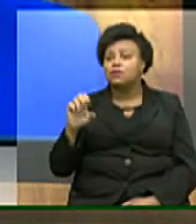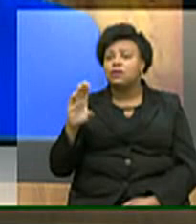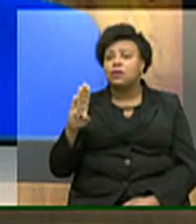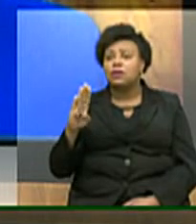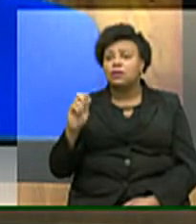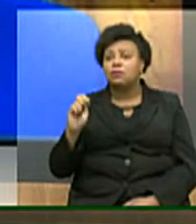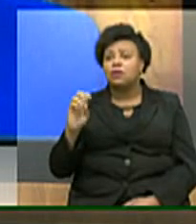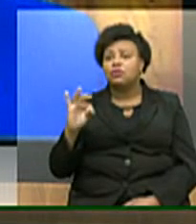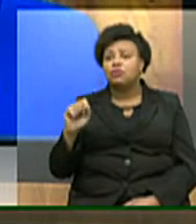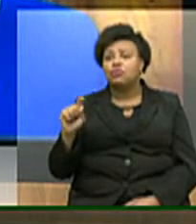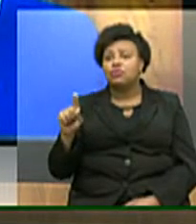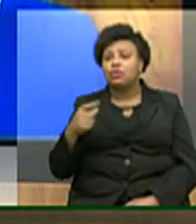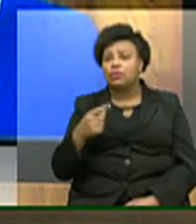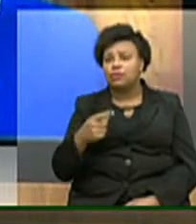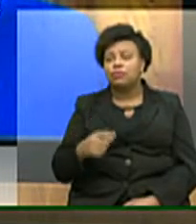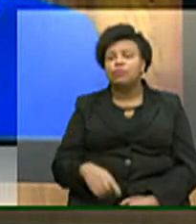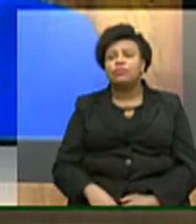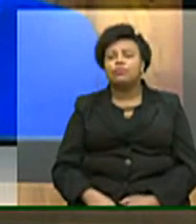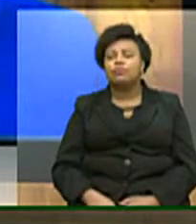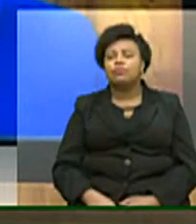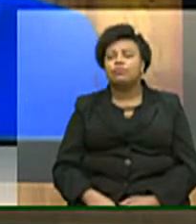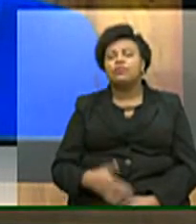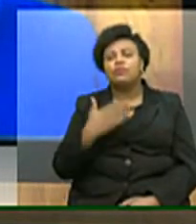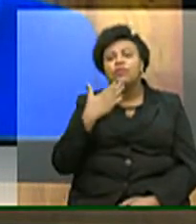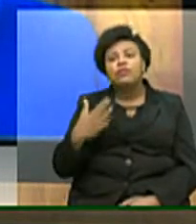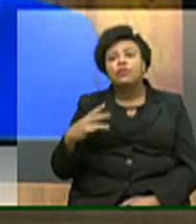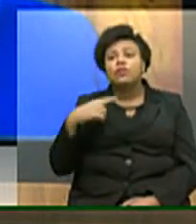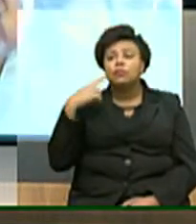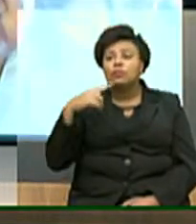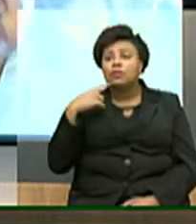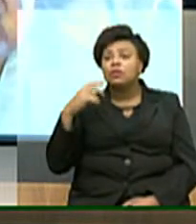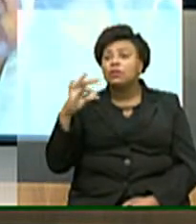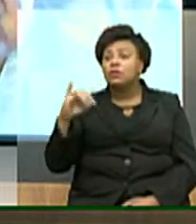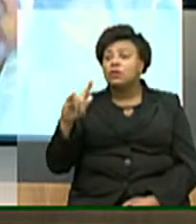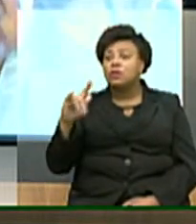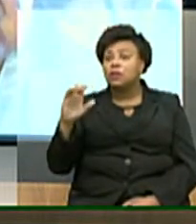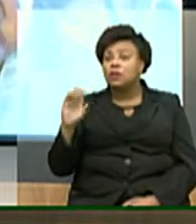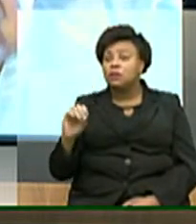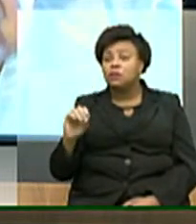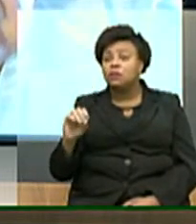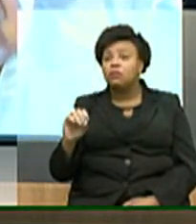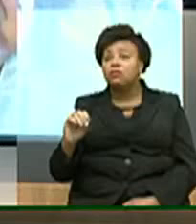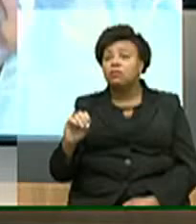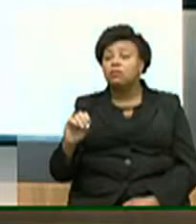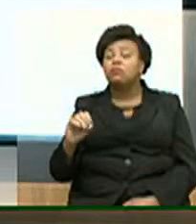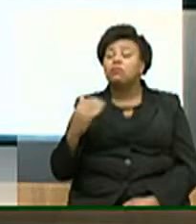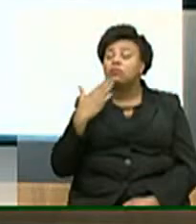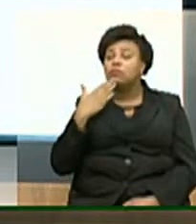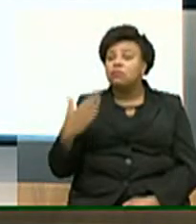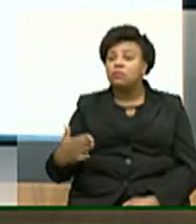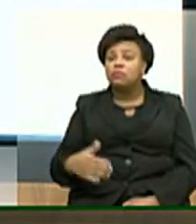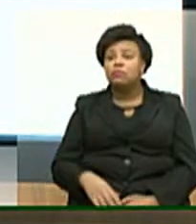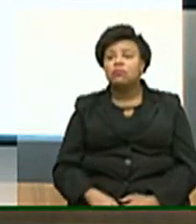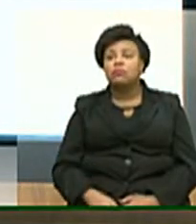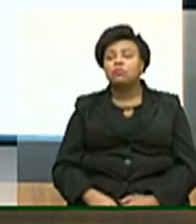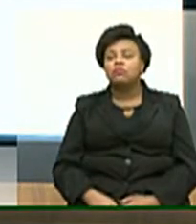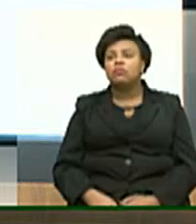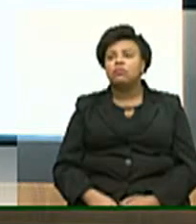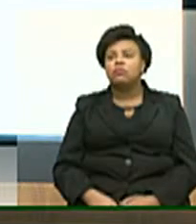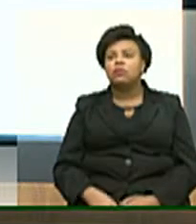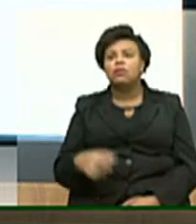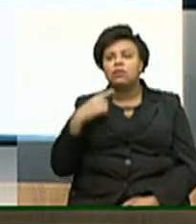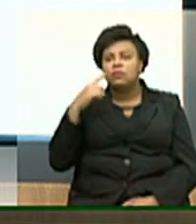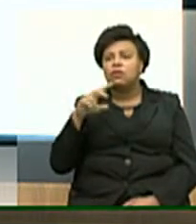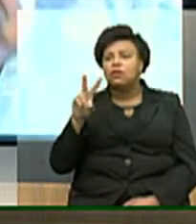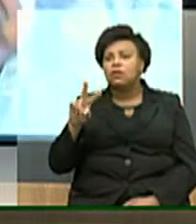Melo. Sebastião Melo, favorável. Deputado Thiago Simão. Tiago Simão, favorável, presidente. Deputado Vilmar